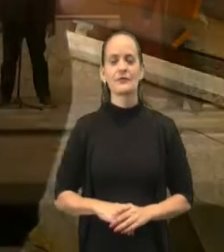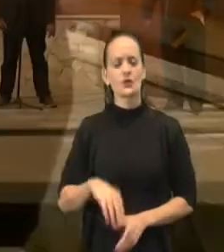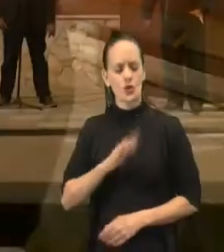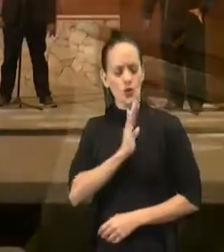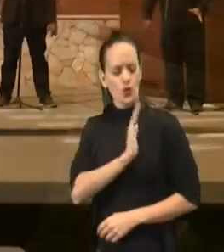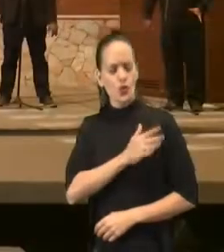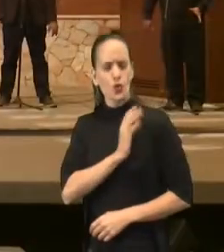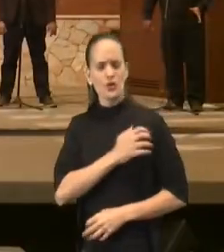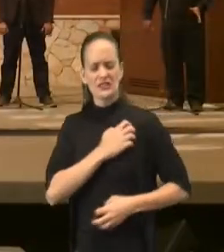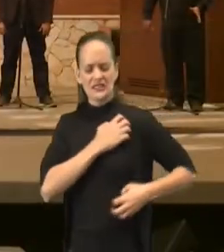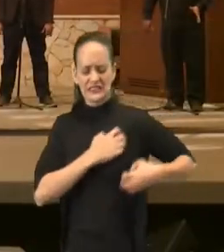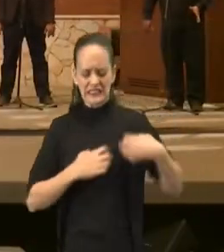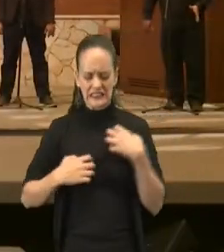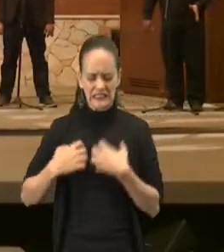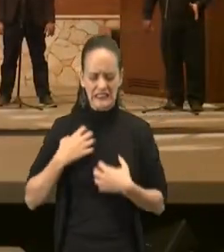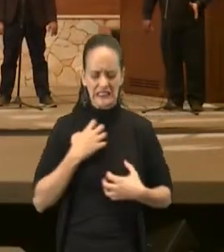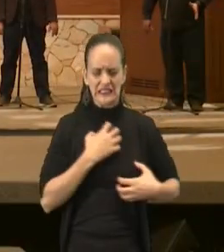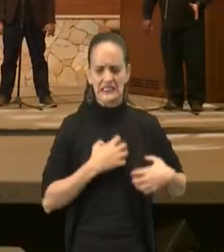Aflito e triste